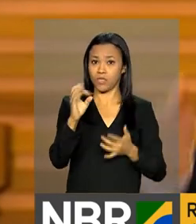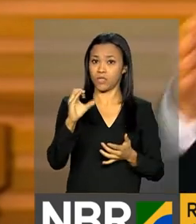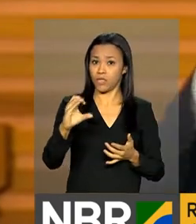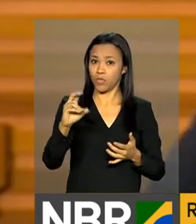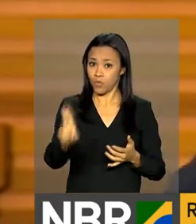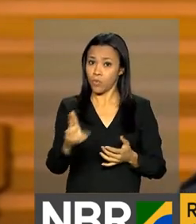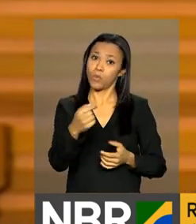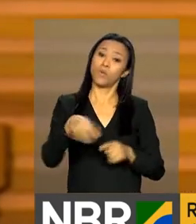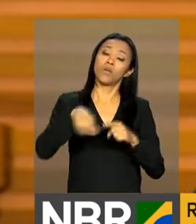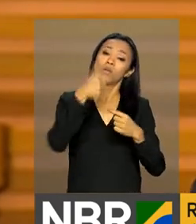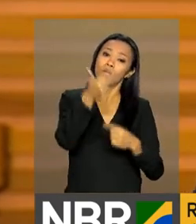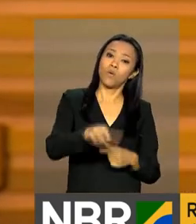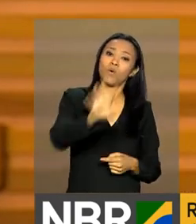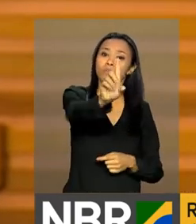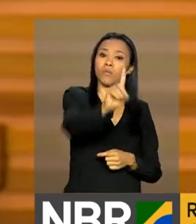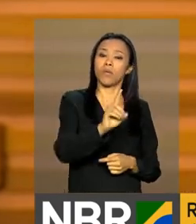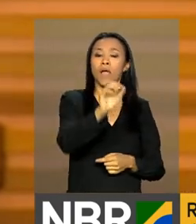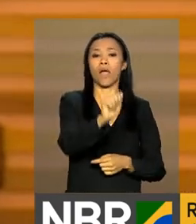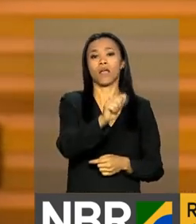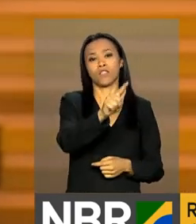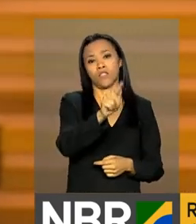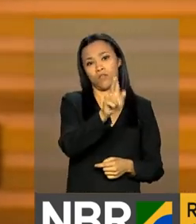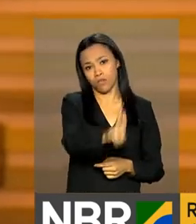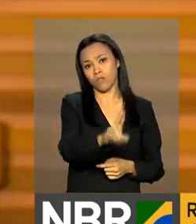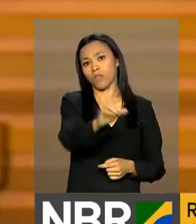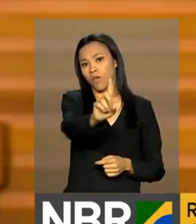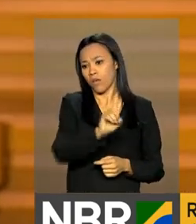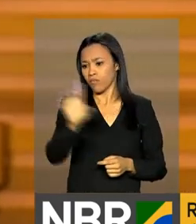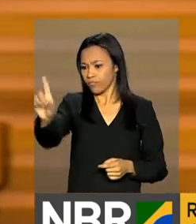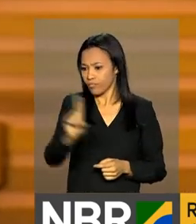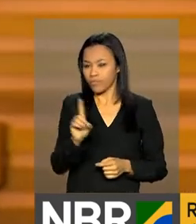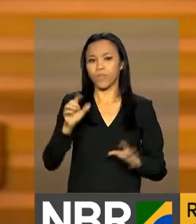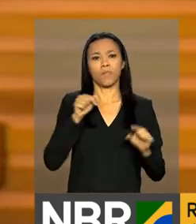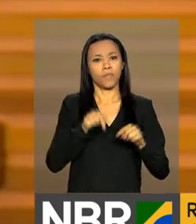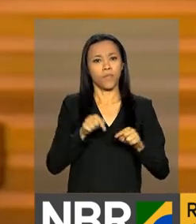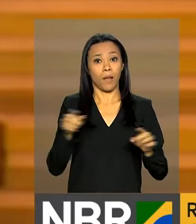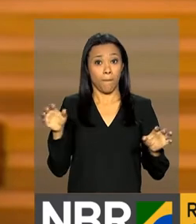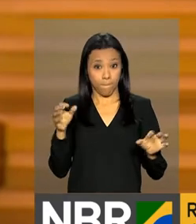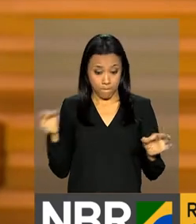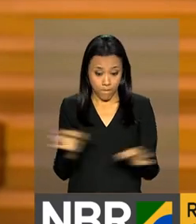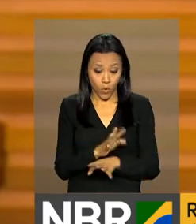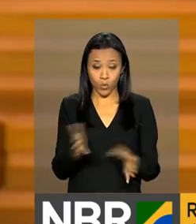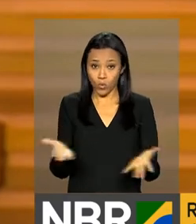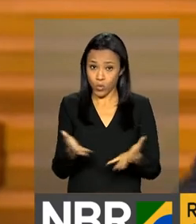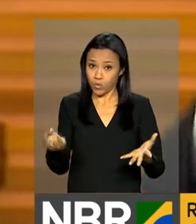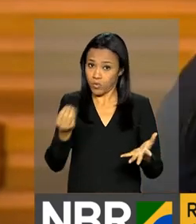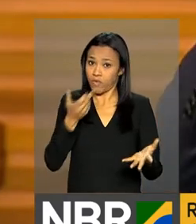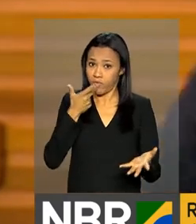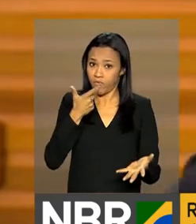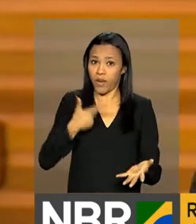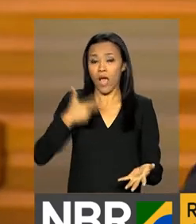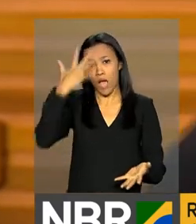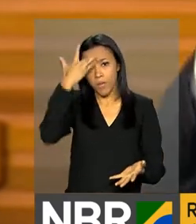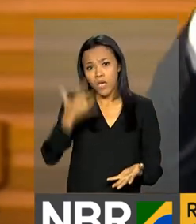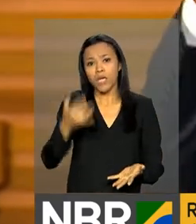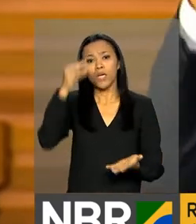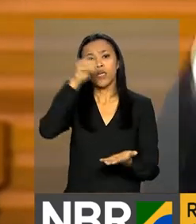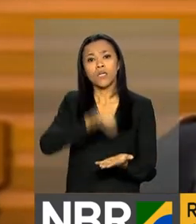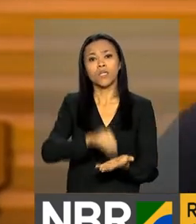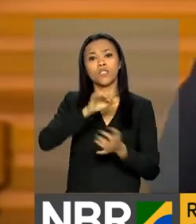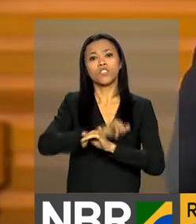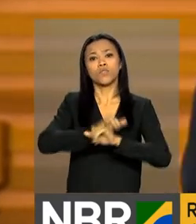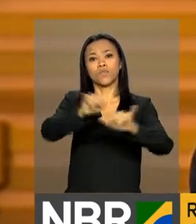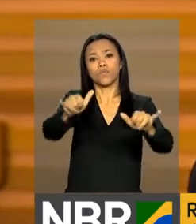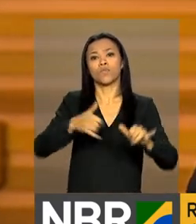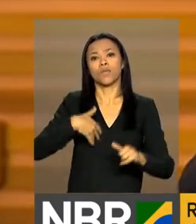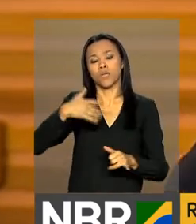União, que a ministra me prometeu que estará pronto hoje. Com o parecer pronto hoje, o ministro me prometeu da Fazenda que publica amanhã a autorização